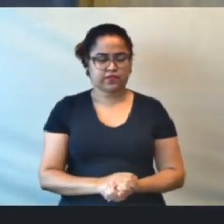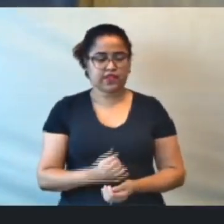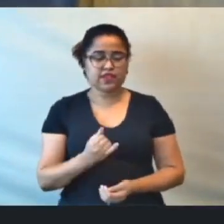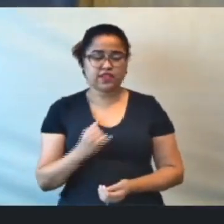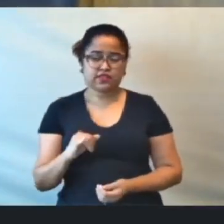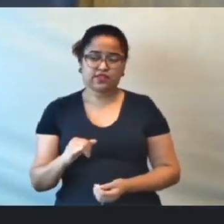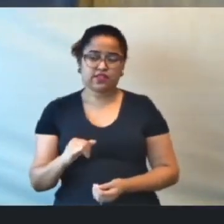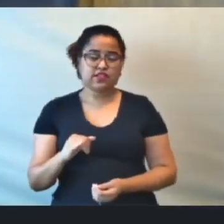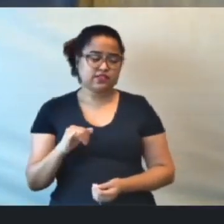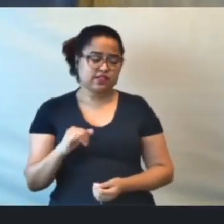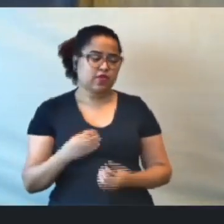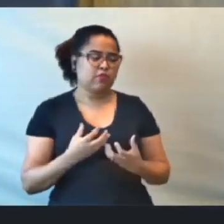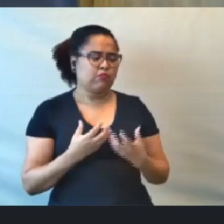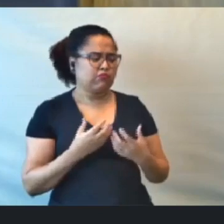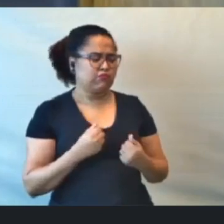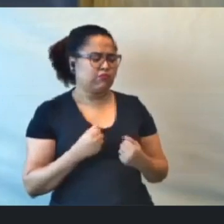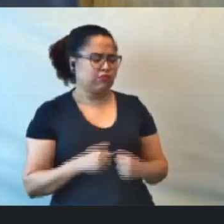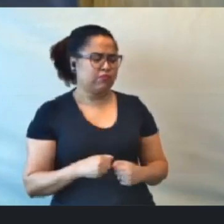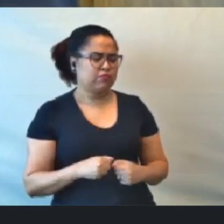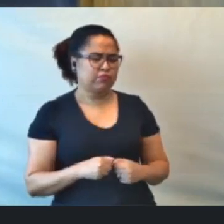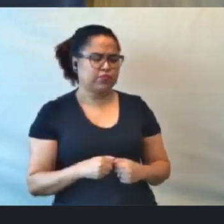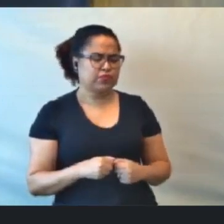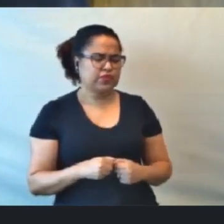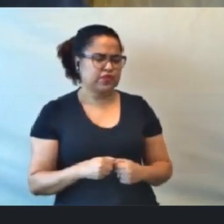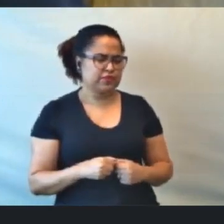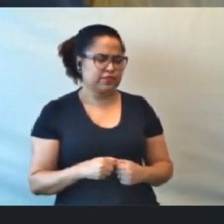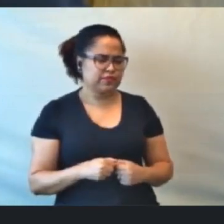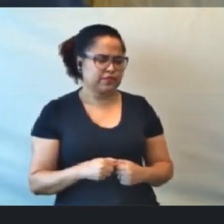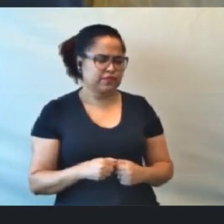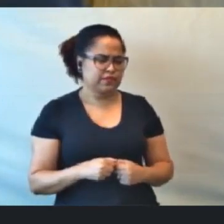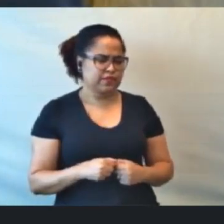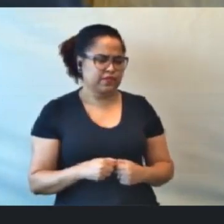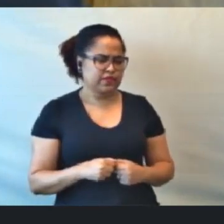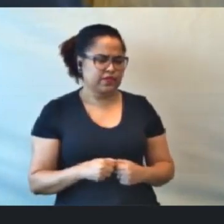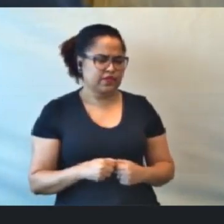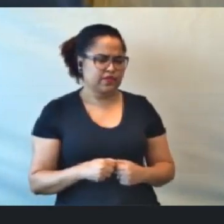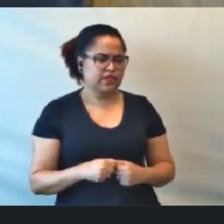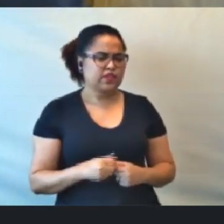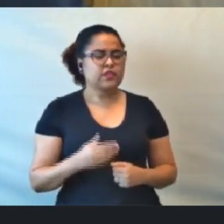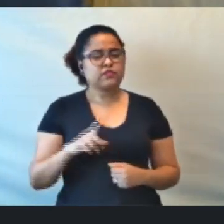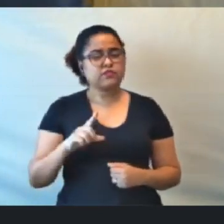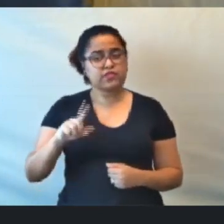depois pediria a gentileza da professora Alessandra também comentar.